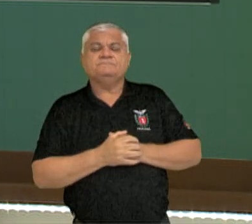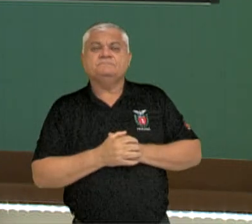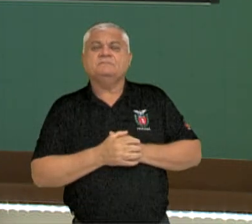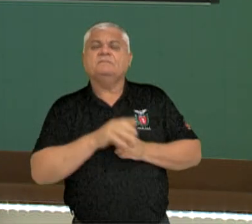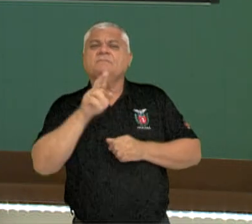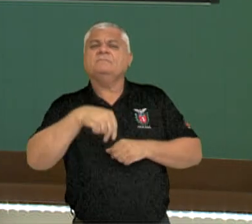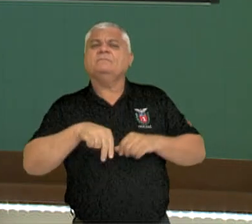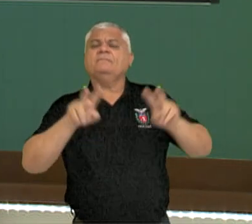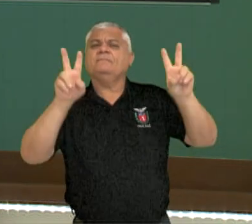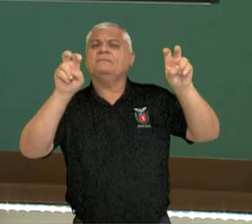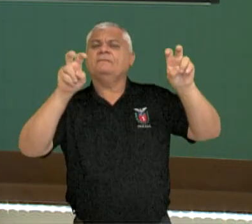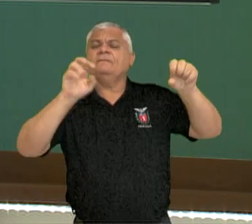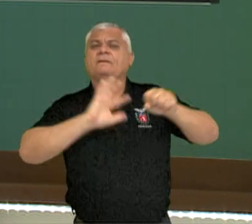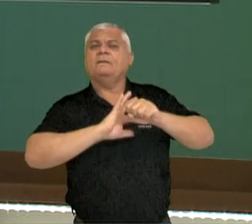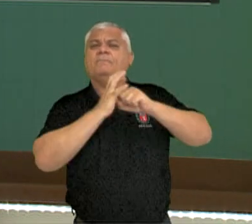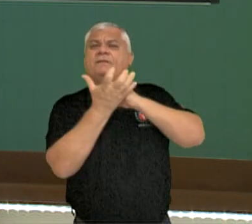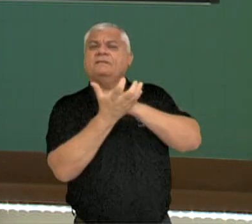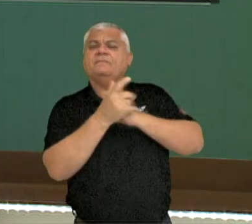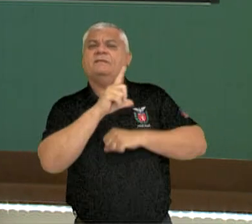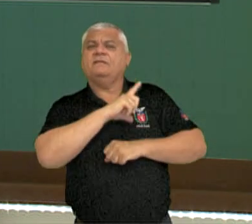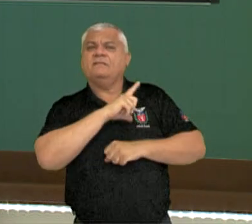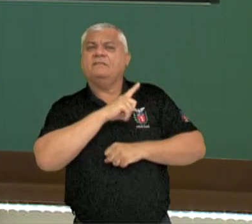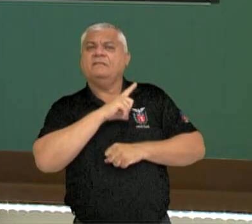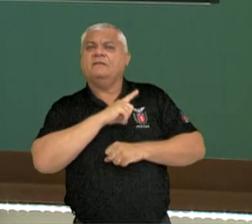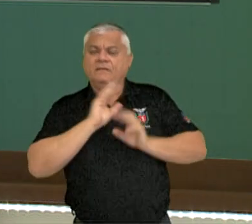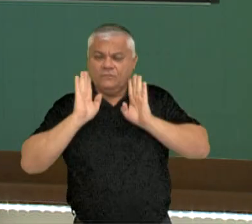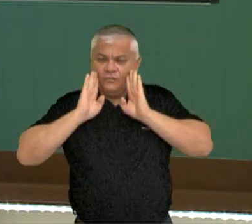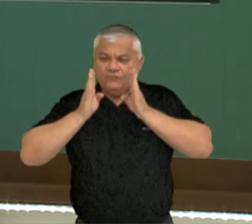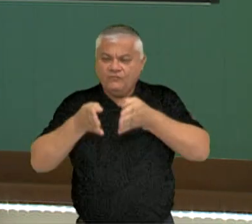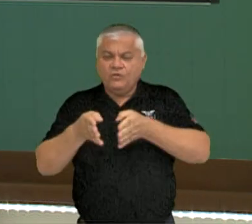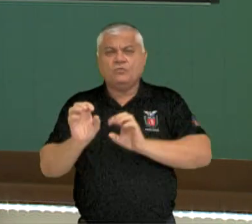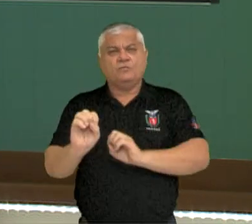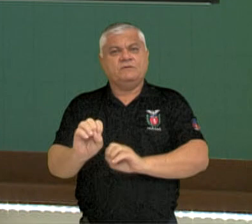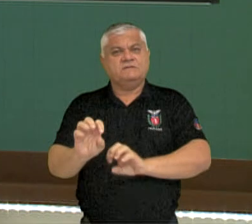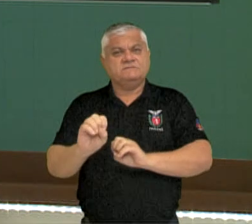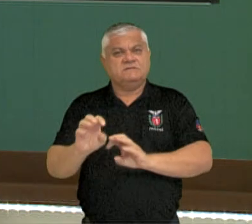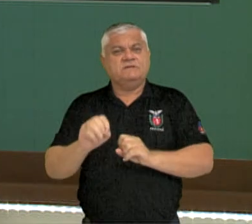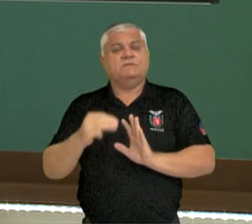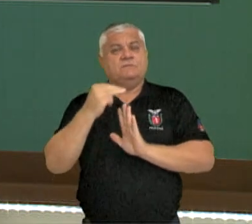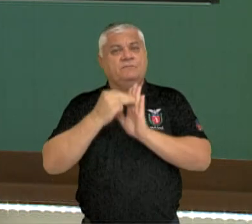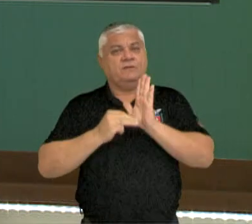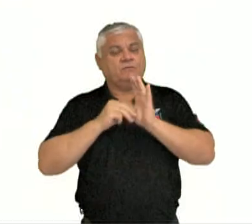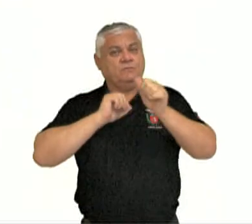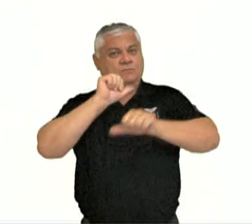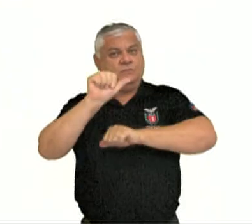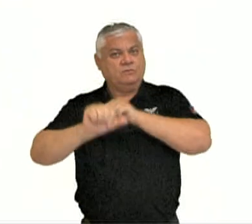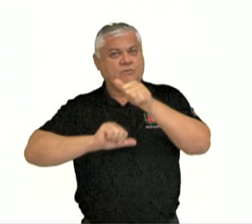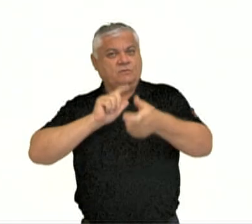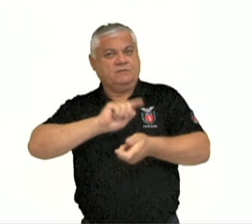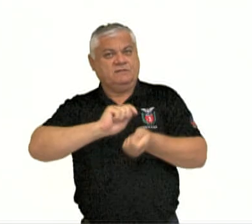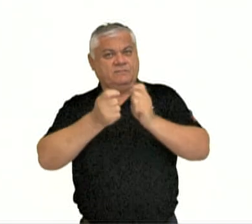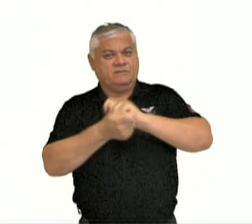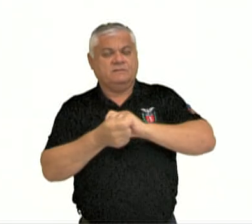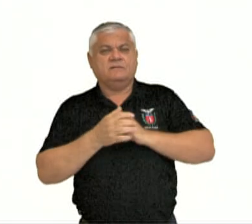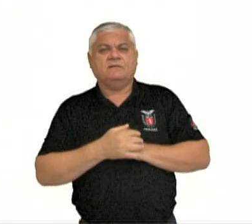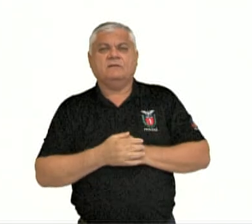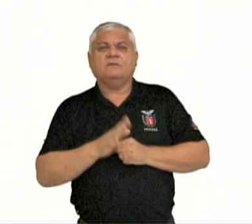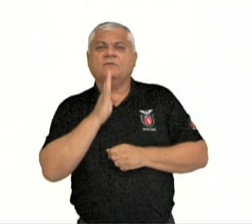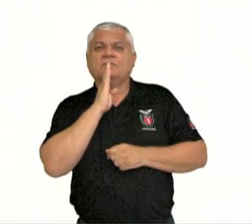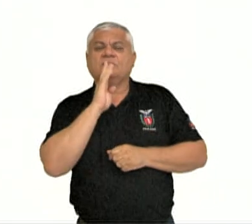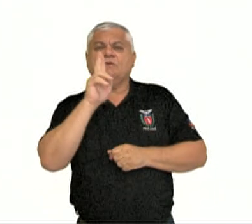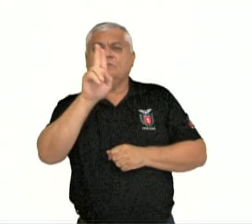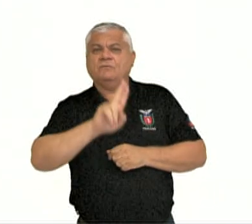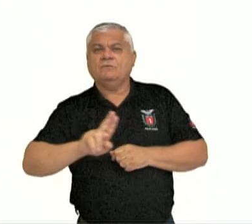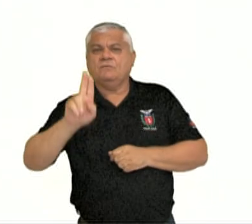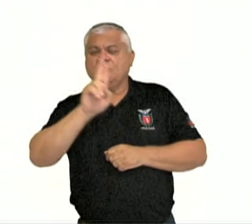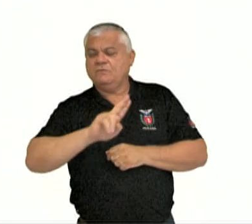tem ressignificado o ensino. Nós estamos vendo ali no texto as novas metodologias. Conhecemos o uso